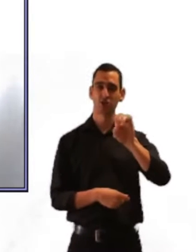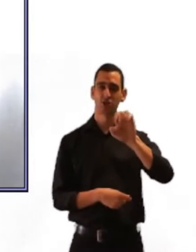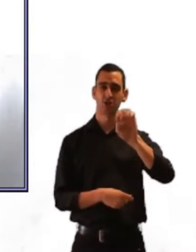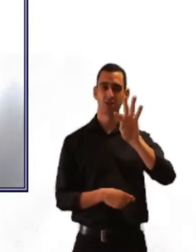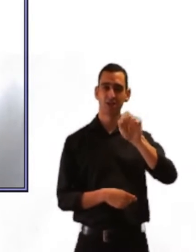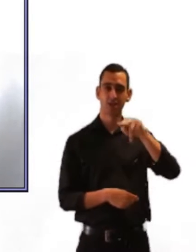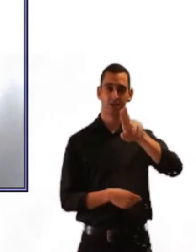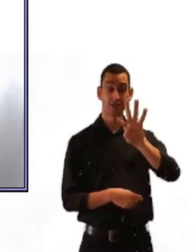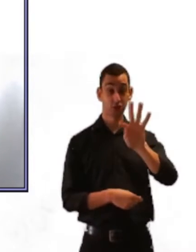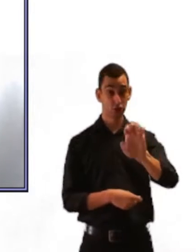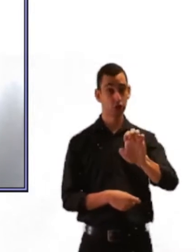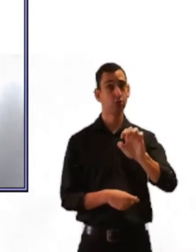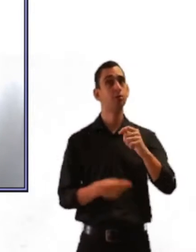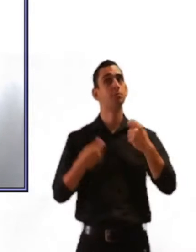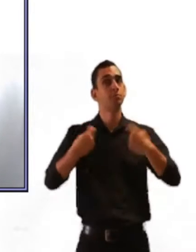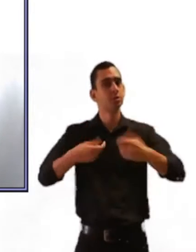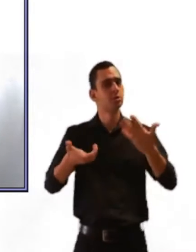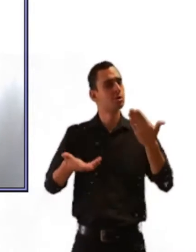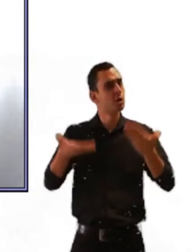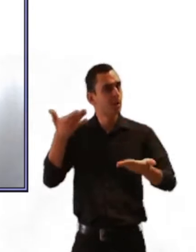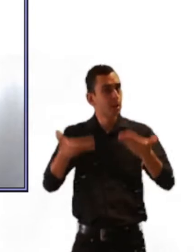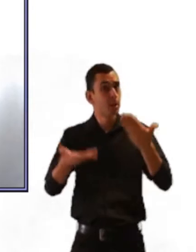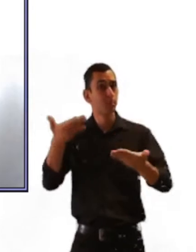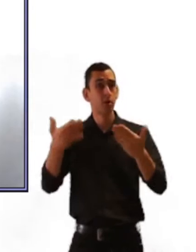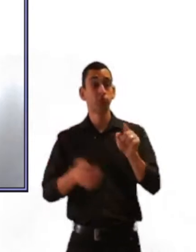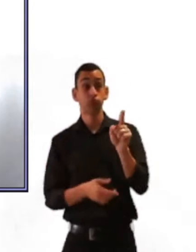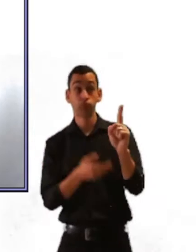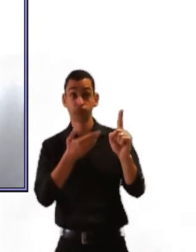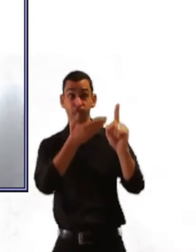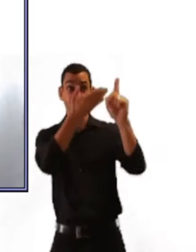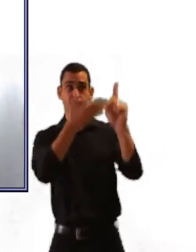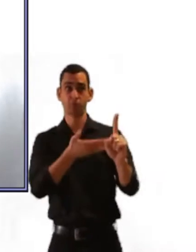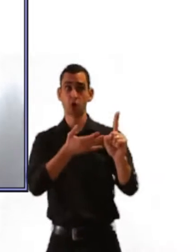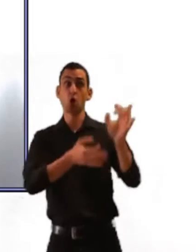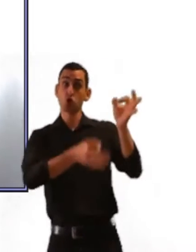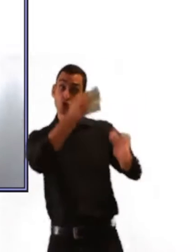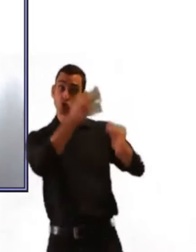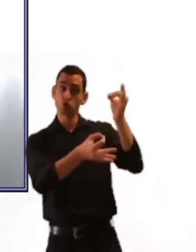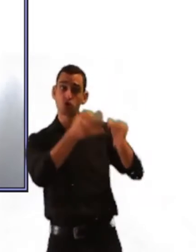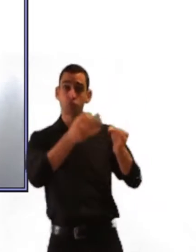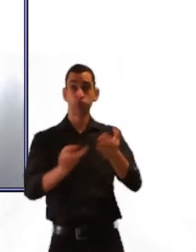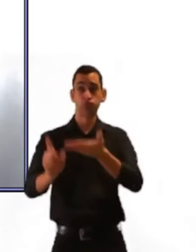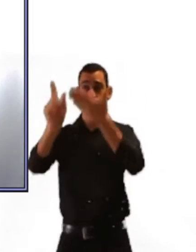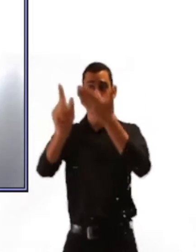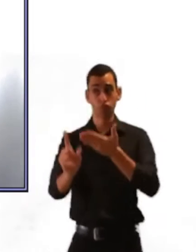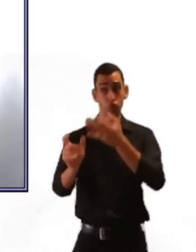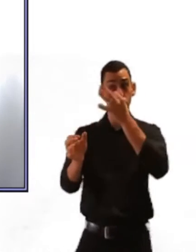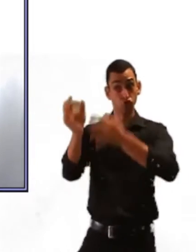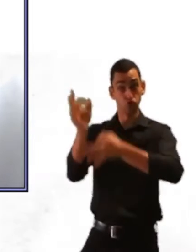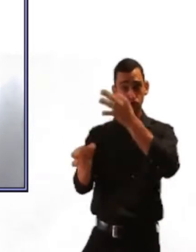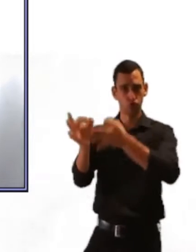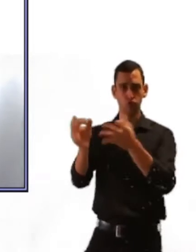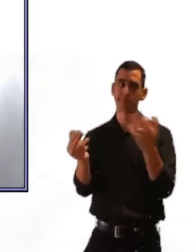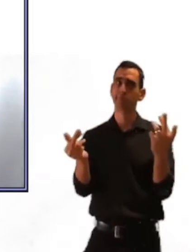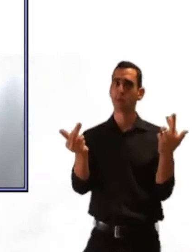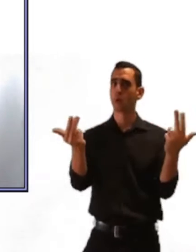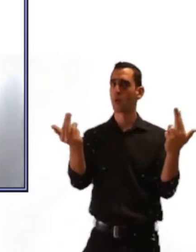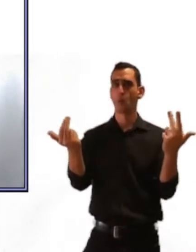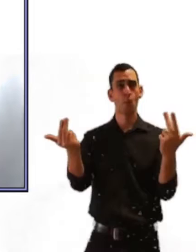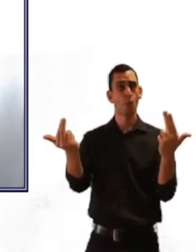o juiz dê o mesmo tratamento, dê um tratamento igualitário para o autor, para o